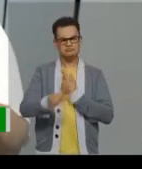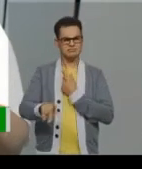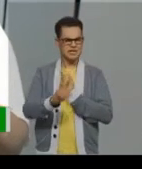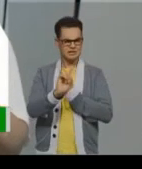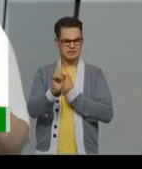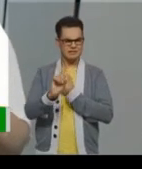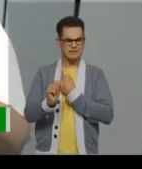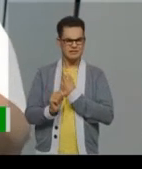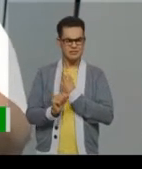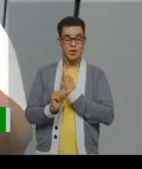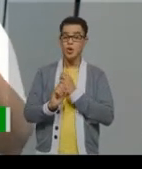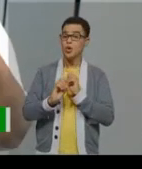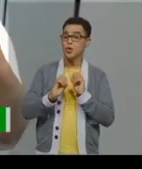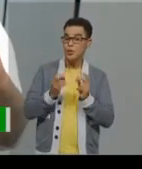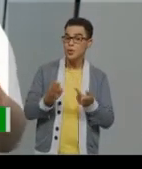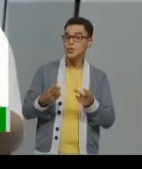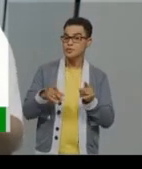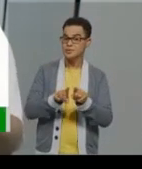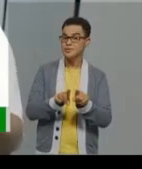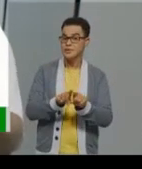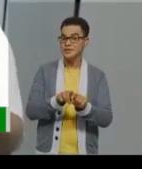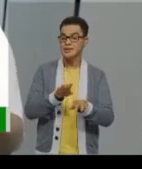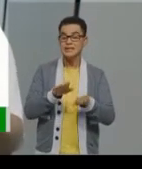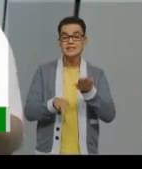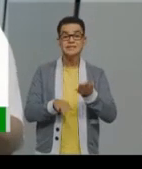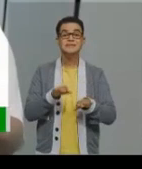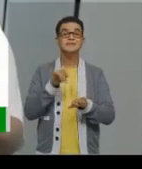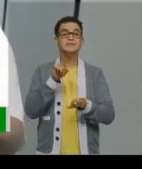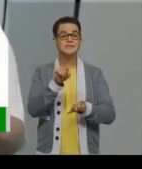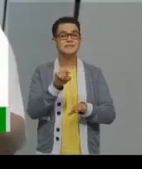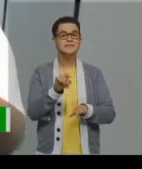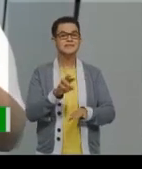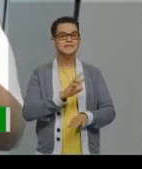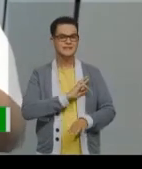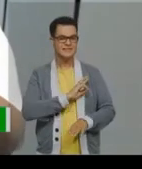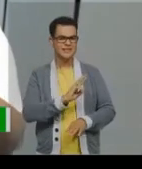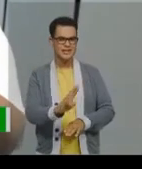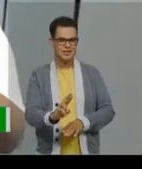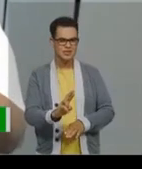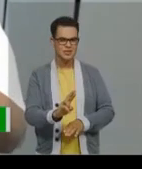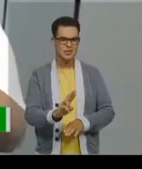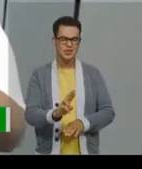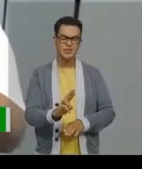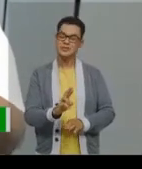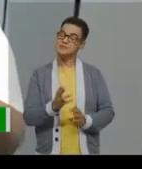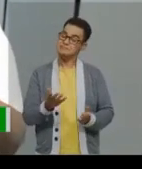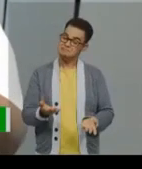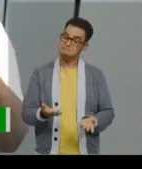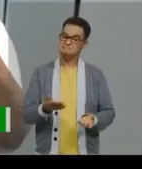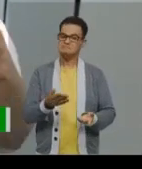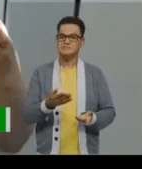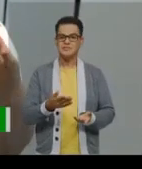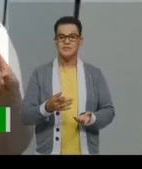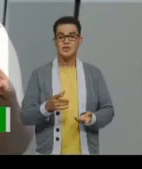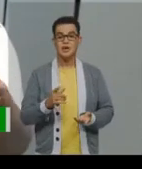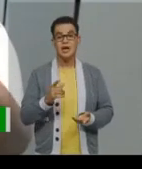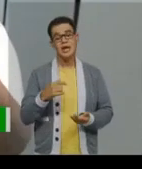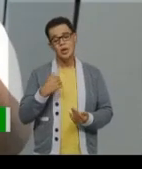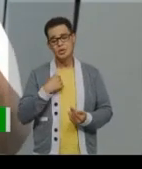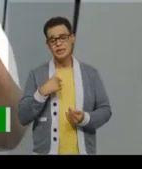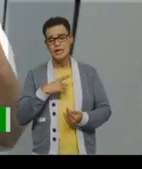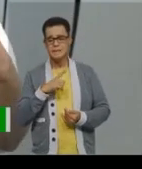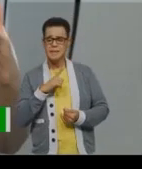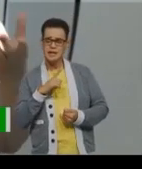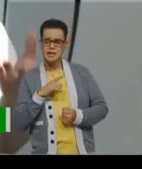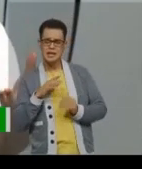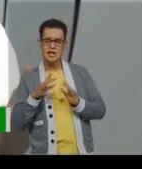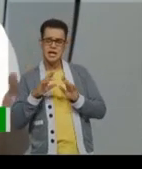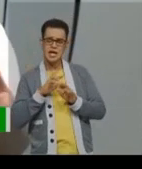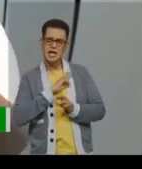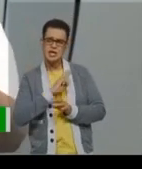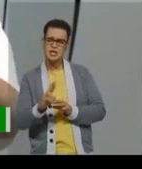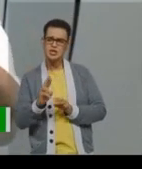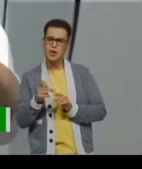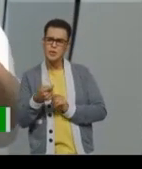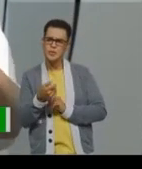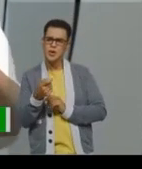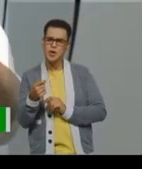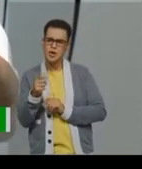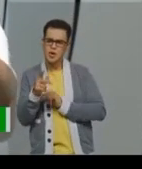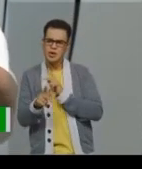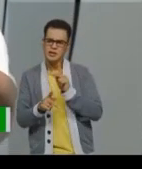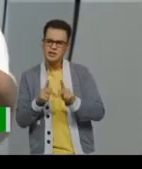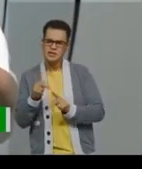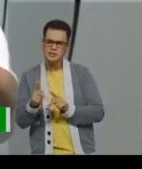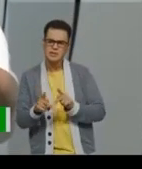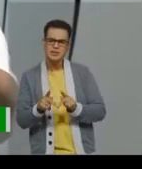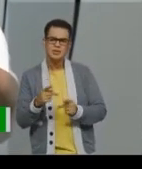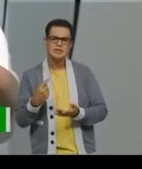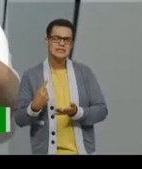mesma forma, mesmo que você seja uma pessoa religiosa, se você é de uma religião minoritária, que tem poucas pessoas no seu